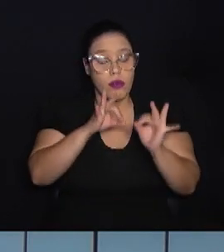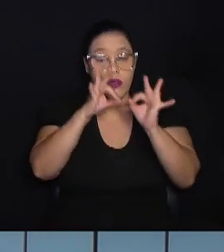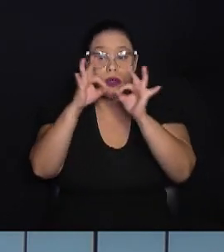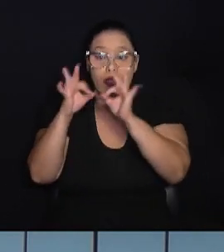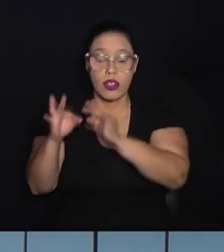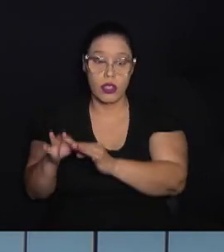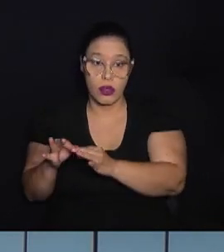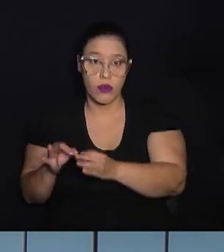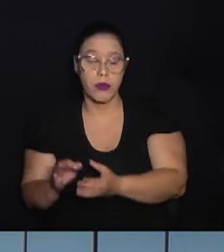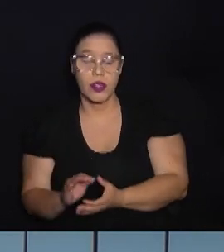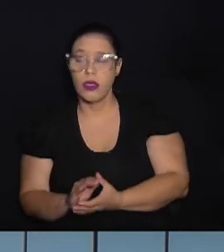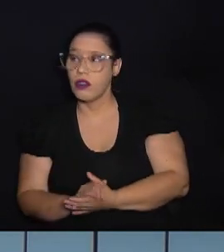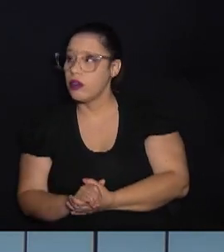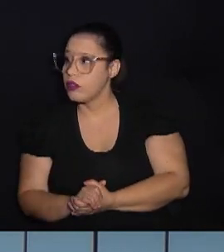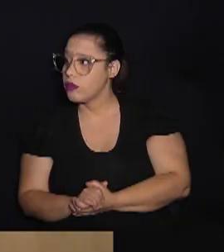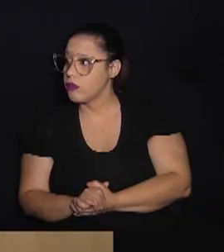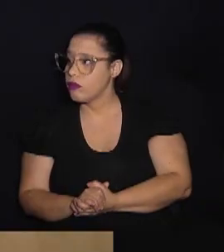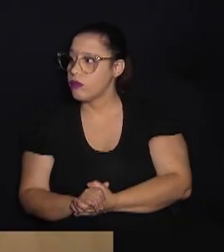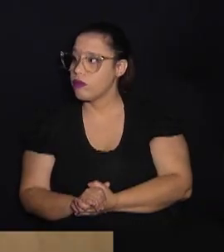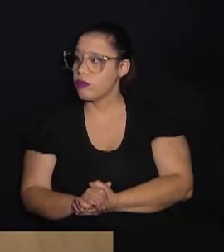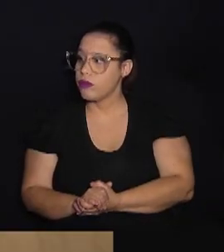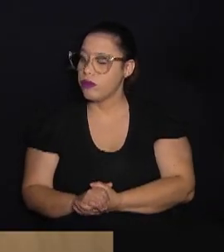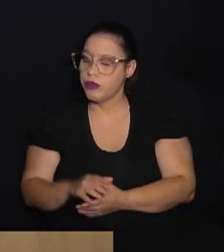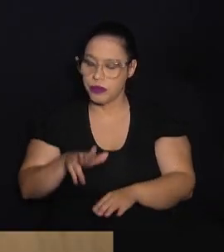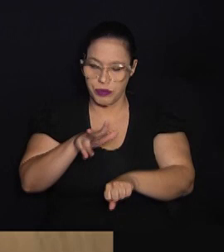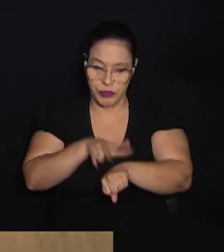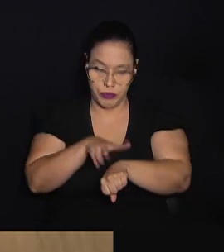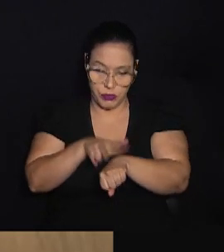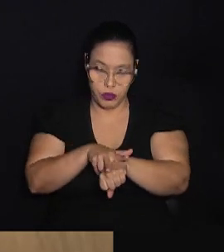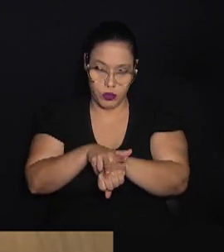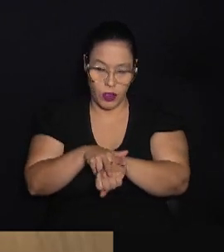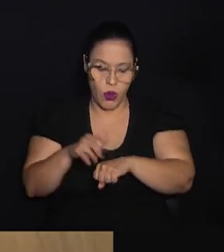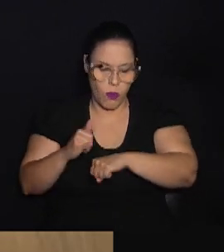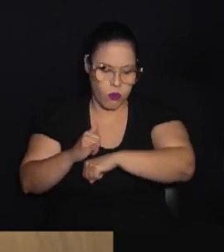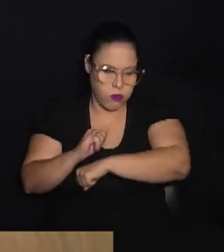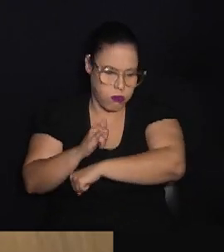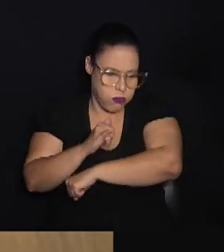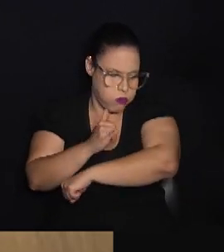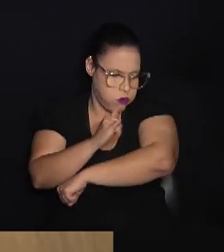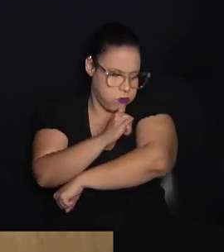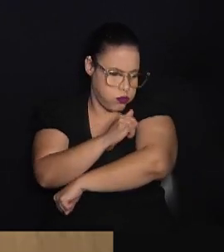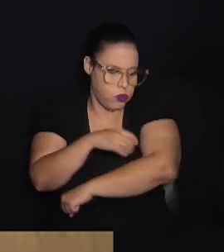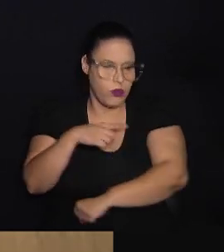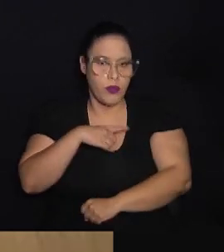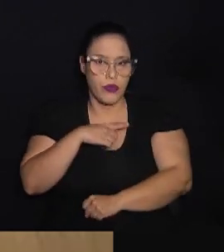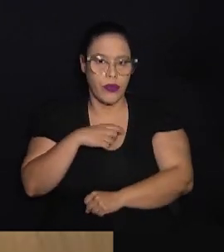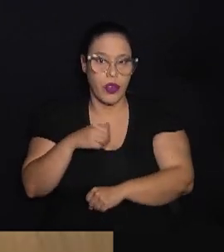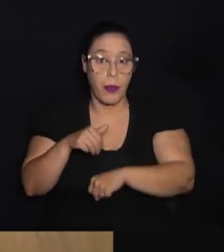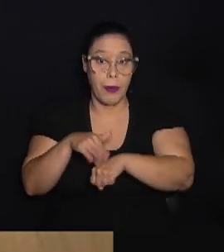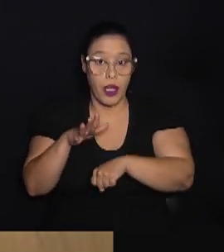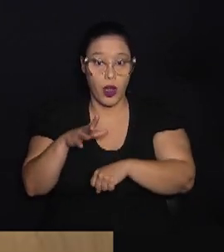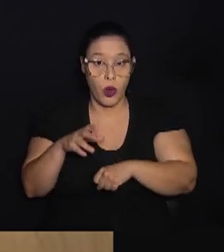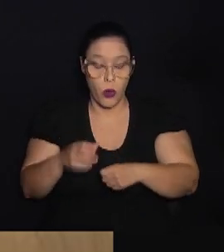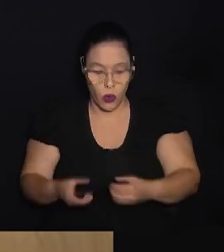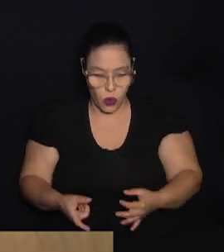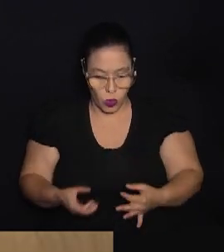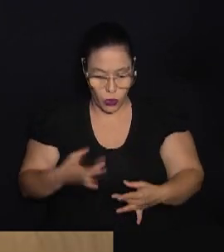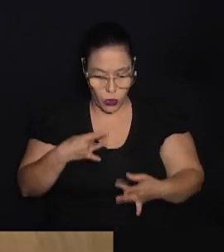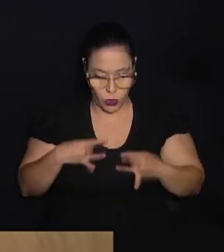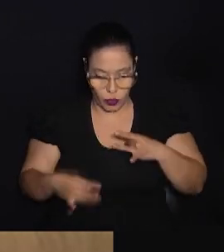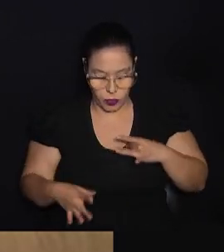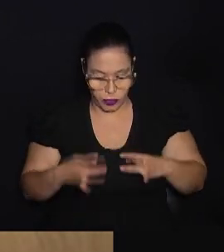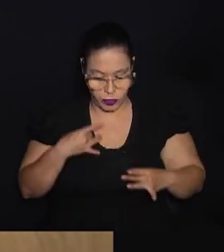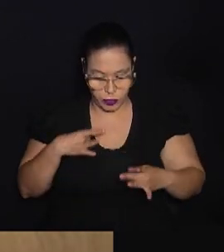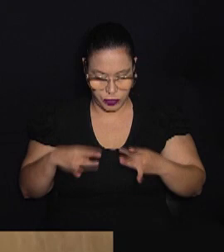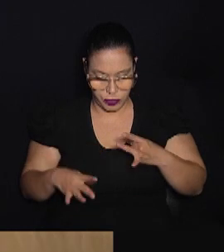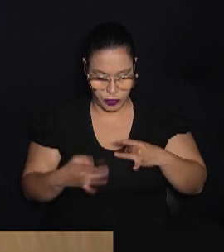acompanhando a gente. As pacientes que são obesas, elas têm uma maior produção de hormônio no seu